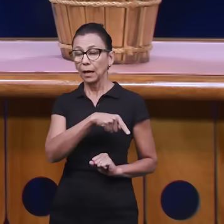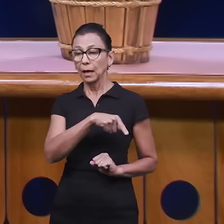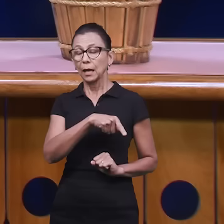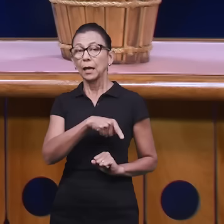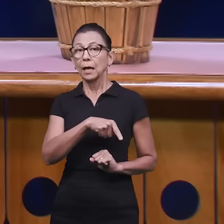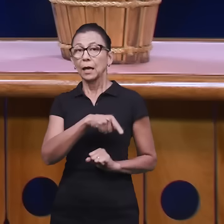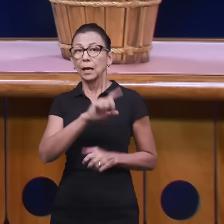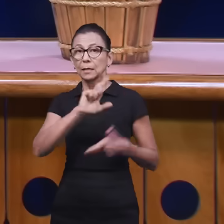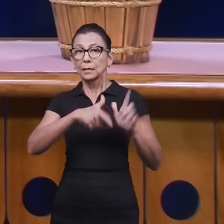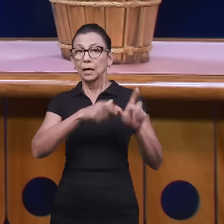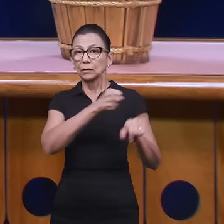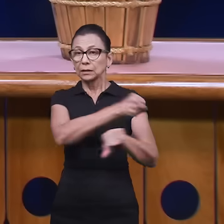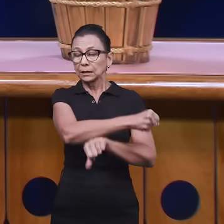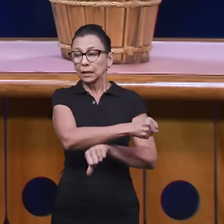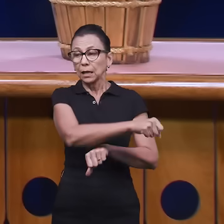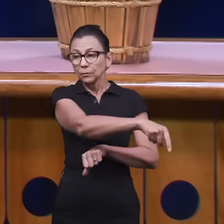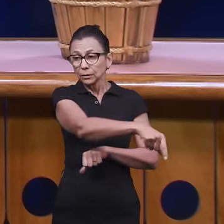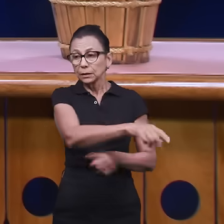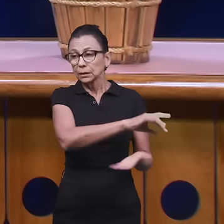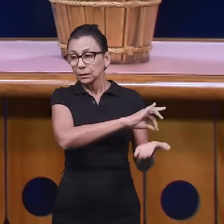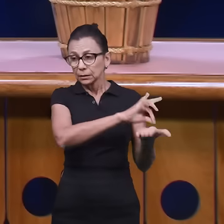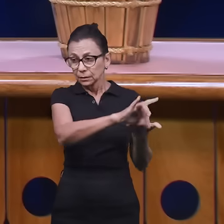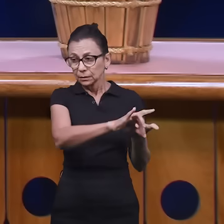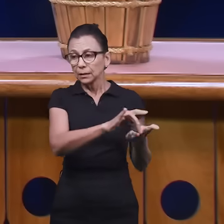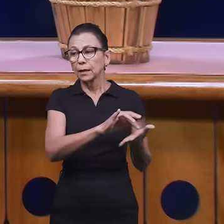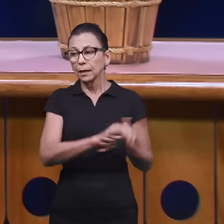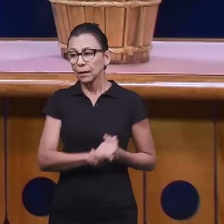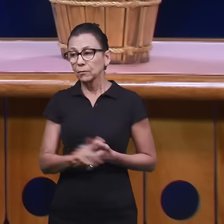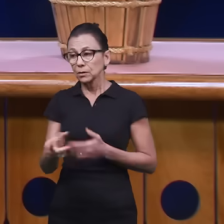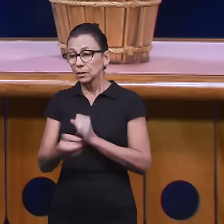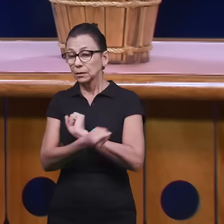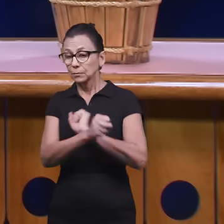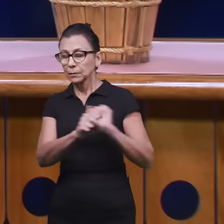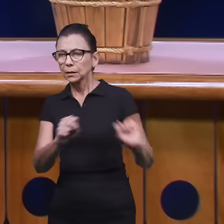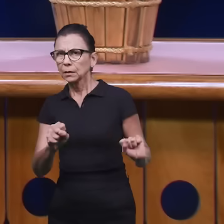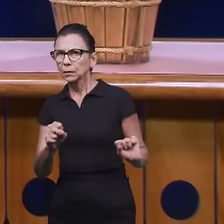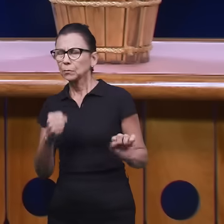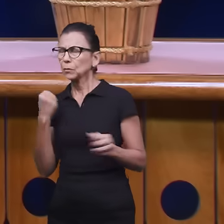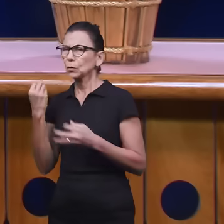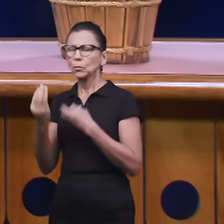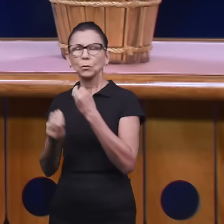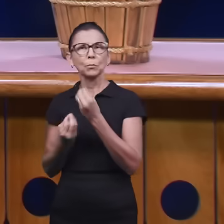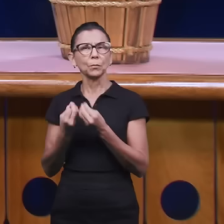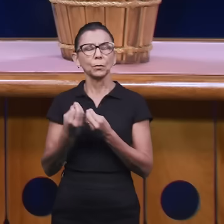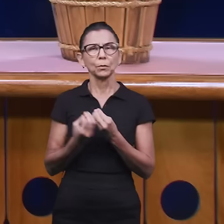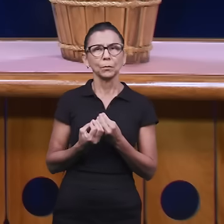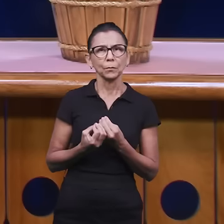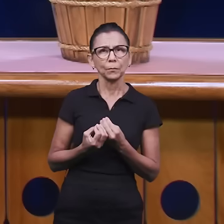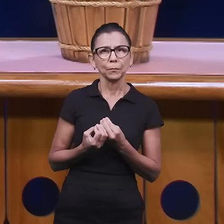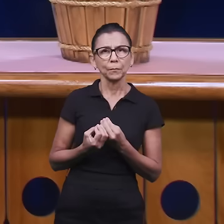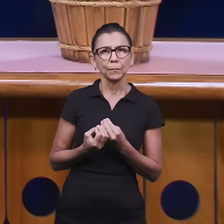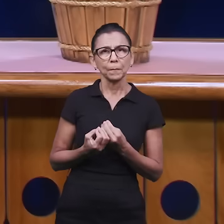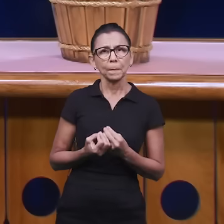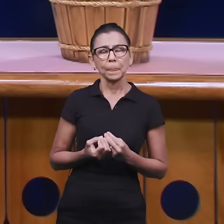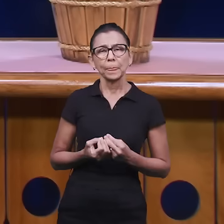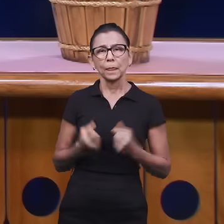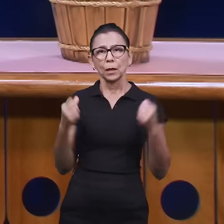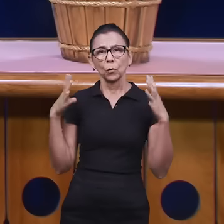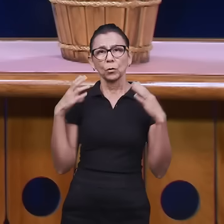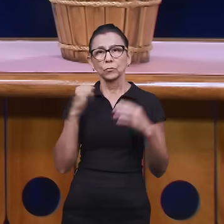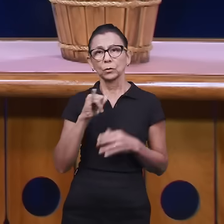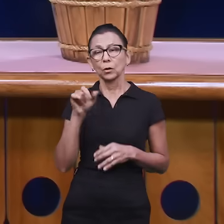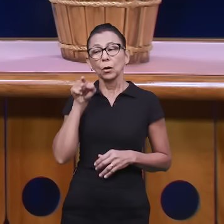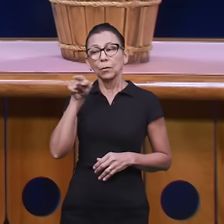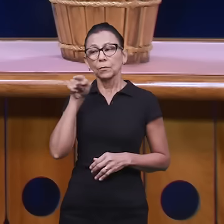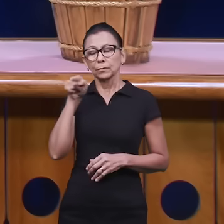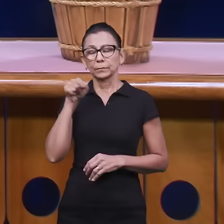midianitas. Mas como que vai ser isso? Como que vai ser isso? Então, o anjo disse a Gideão: olha,